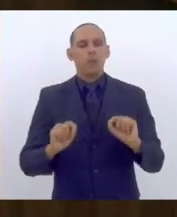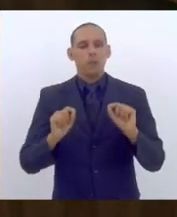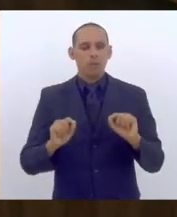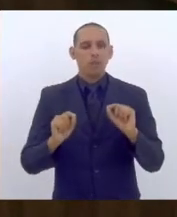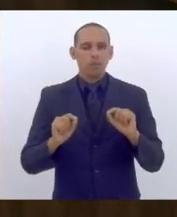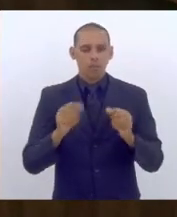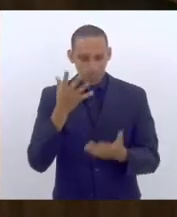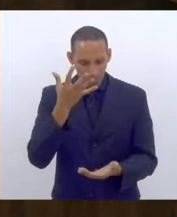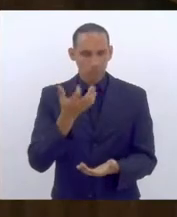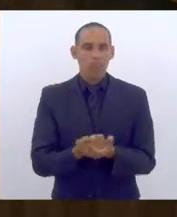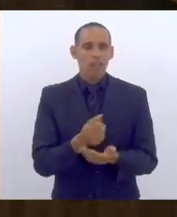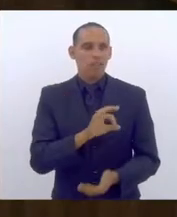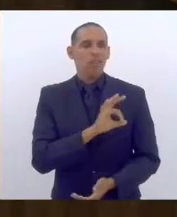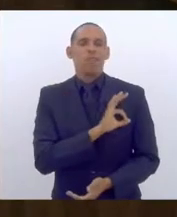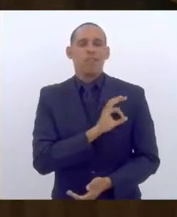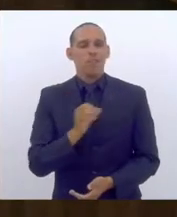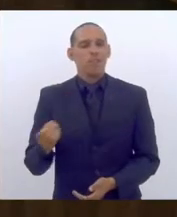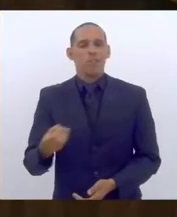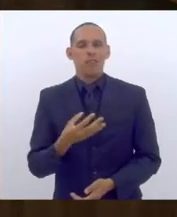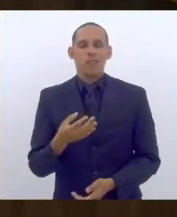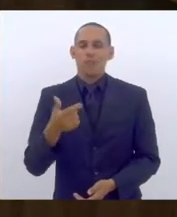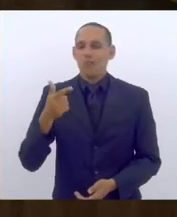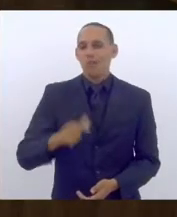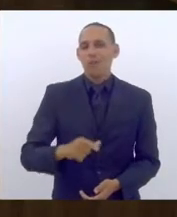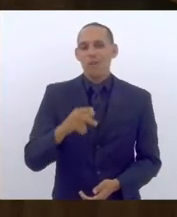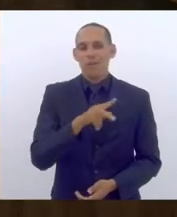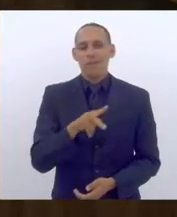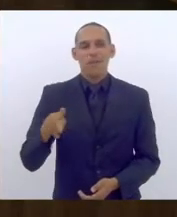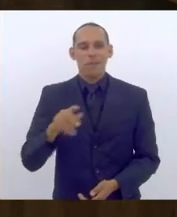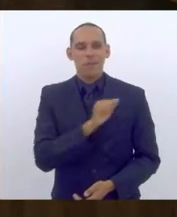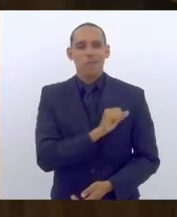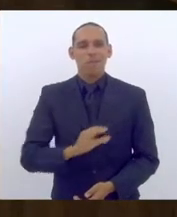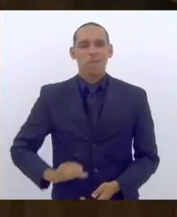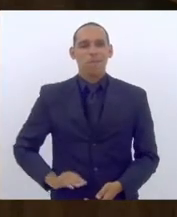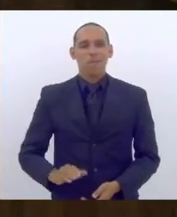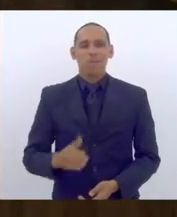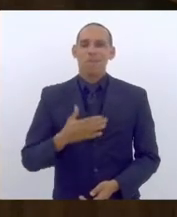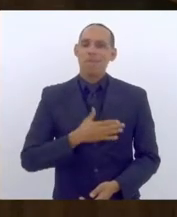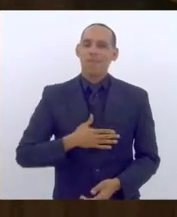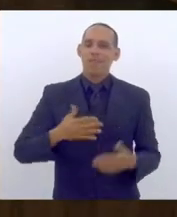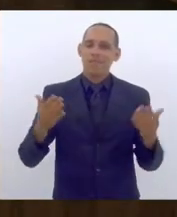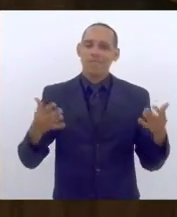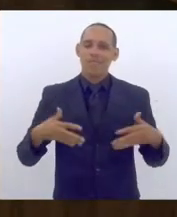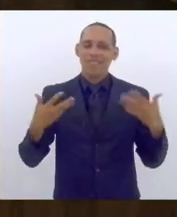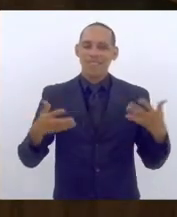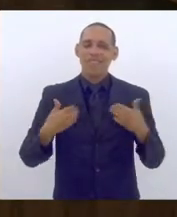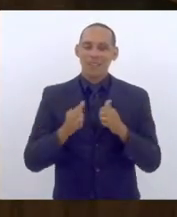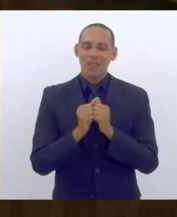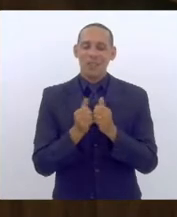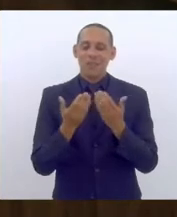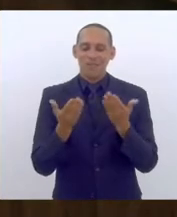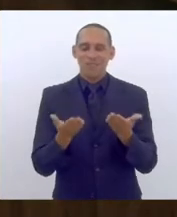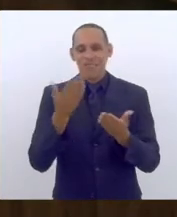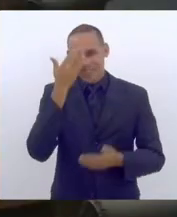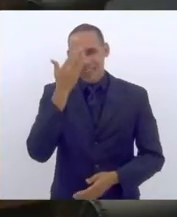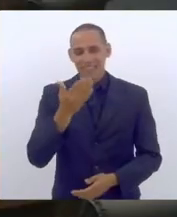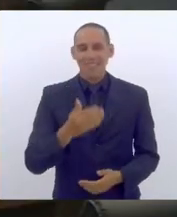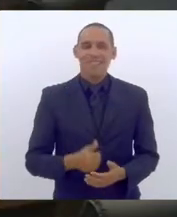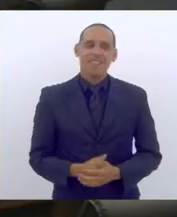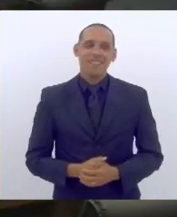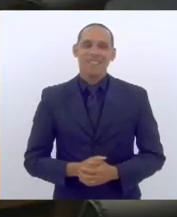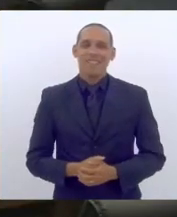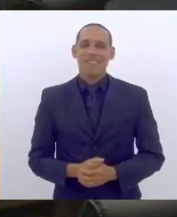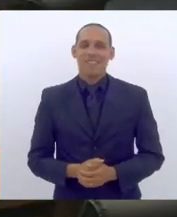implantação dessa delegacia mais uma vez Presidente André Ceciliano é uma alegria poder caminhar o vosso lado obrigado